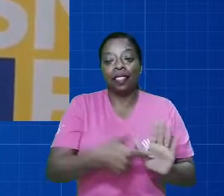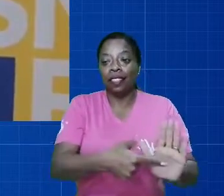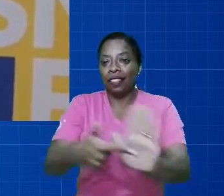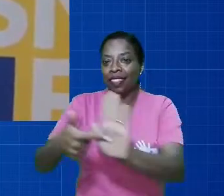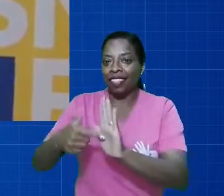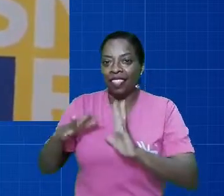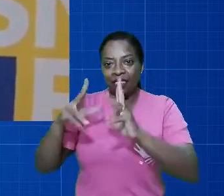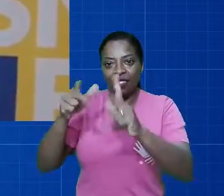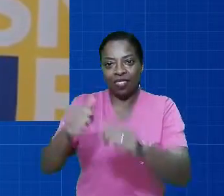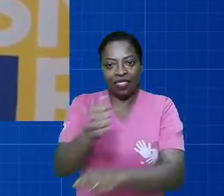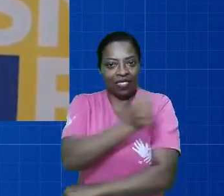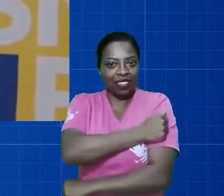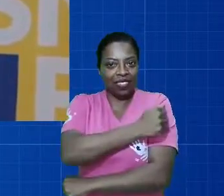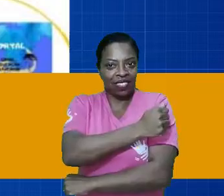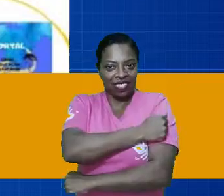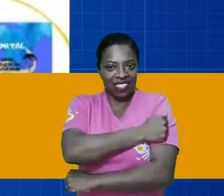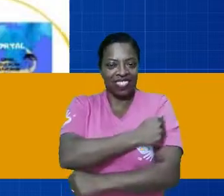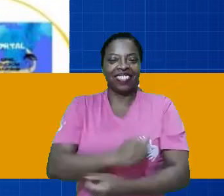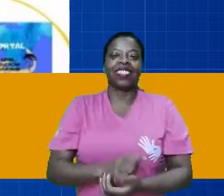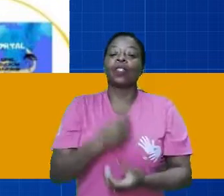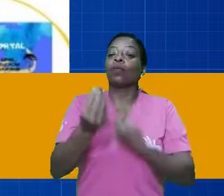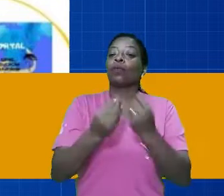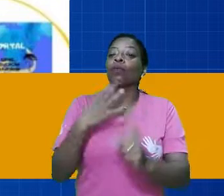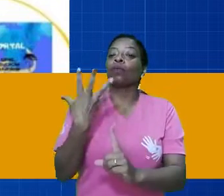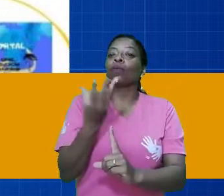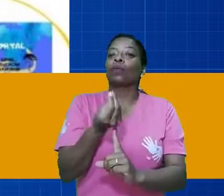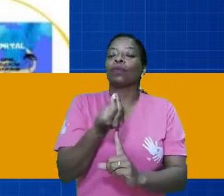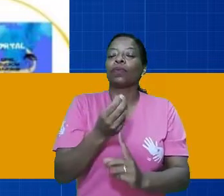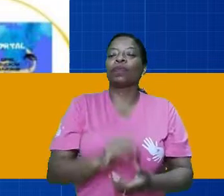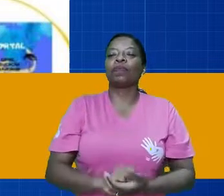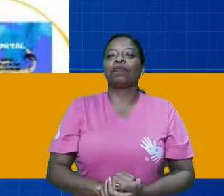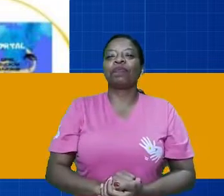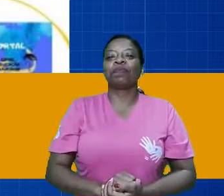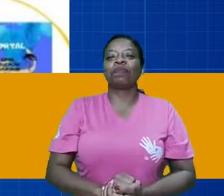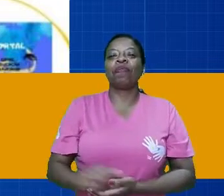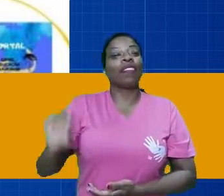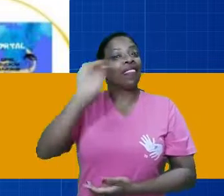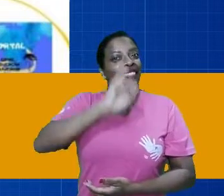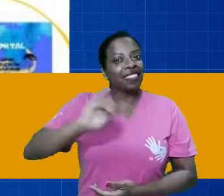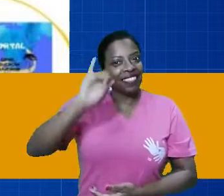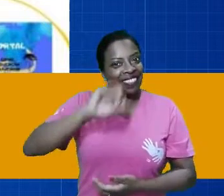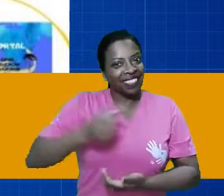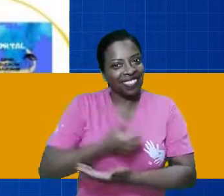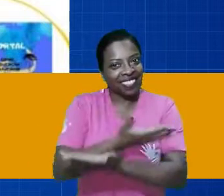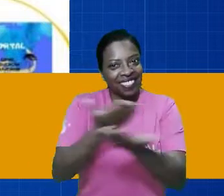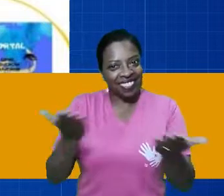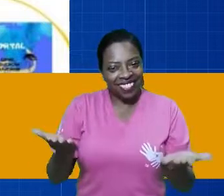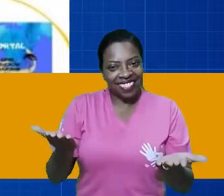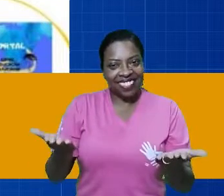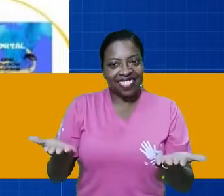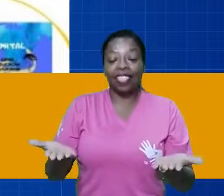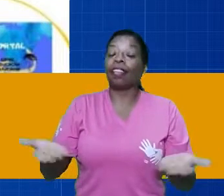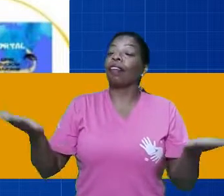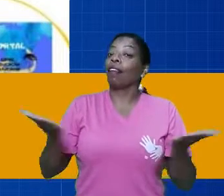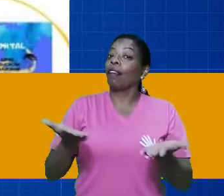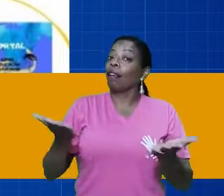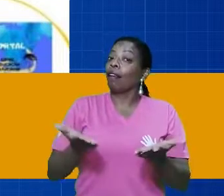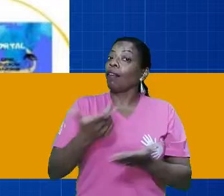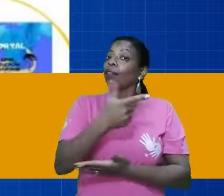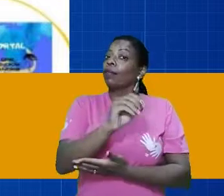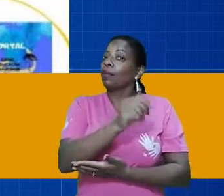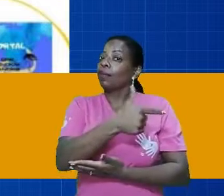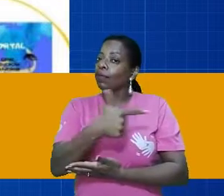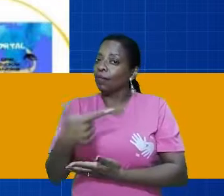arte para as crianças. Olá a todos e todas! Este ano comemoramos 30 anos da Oficina de Arte de